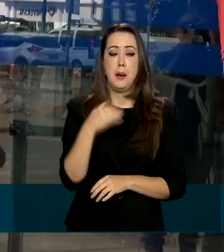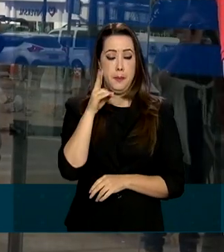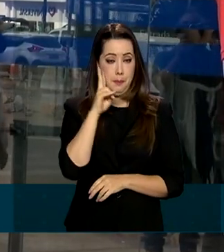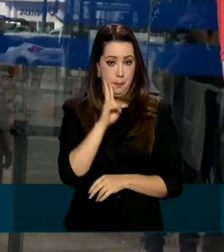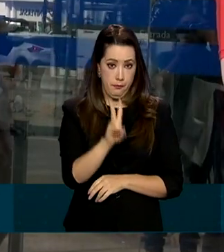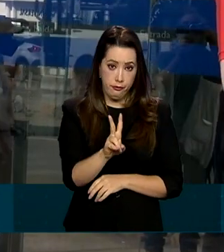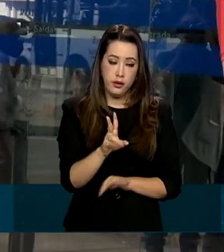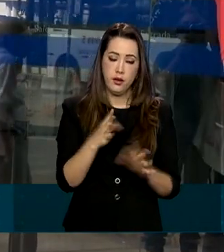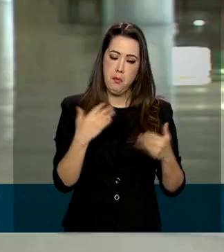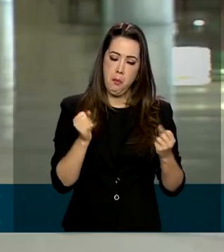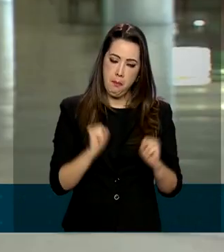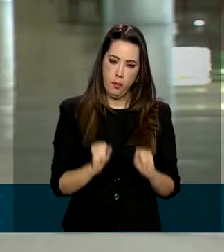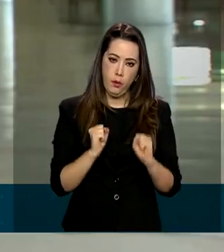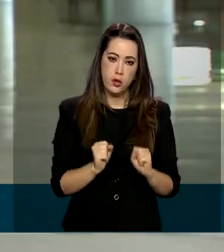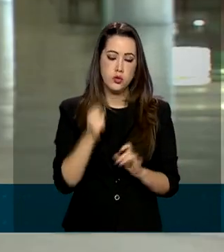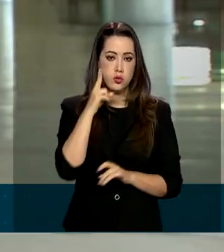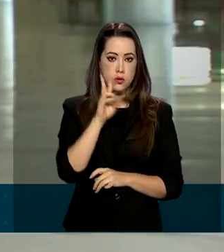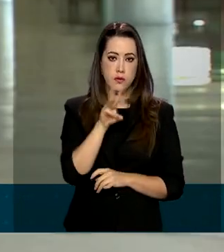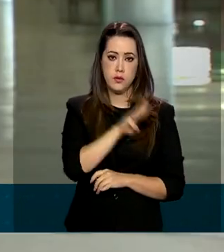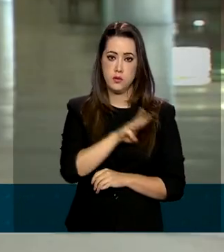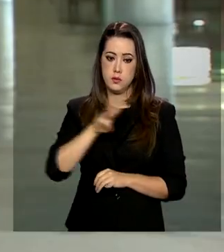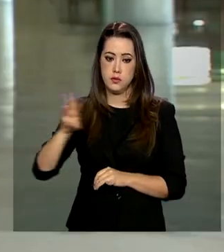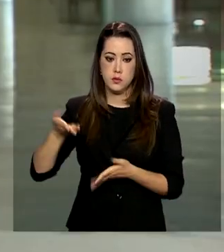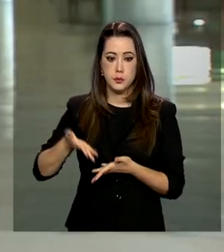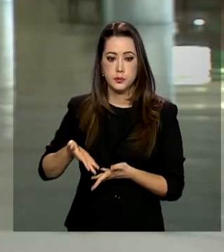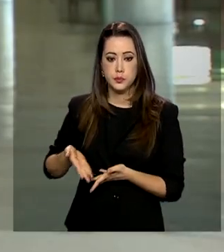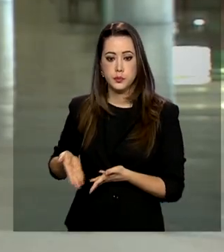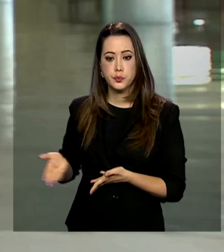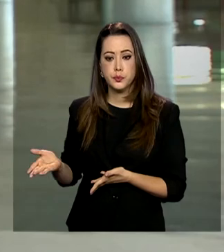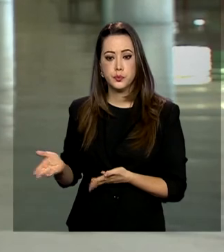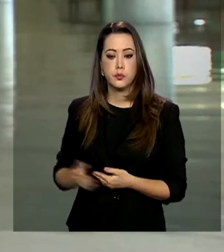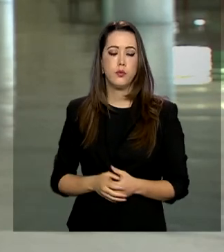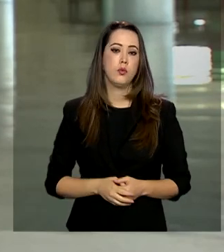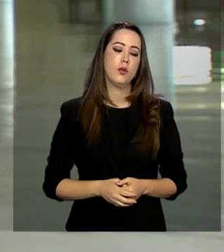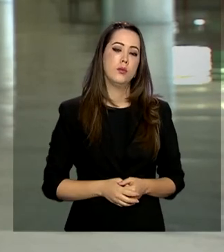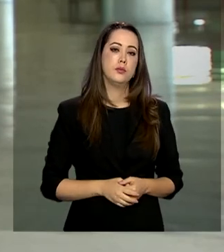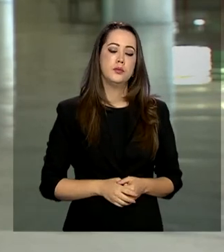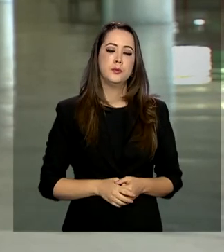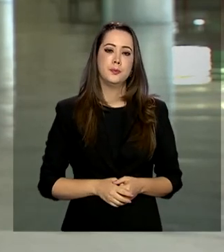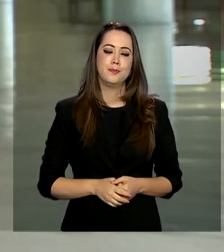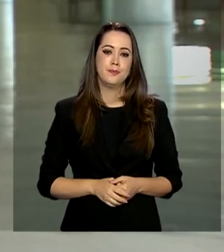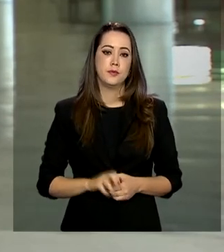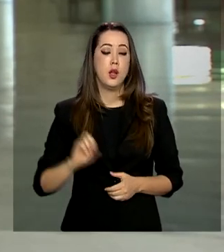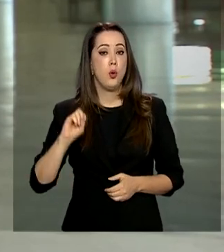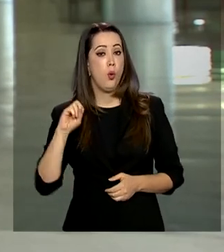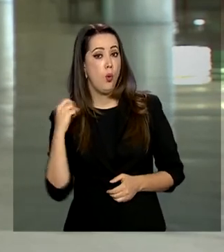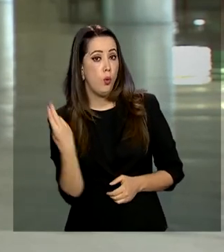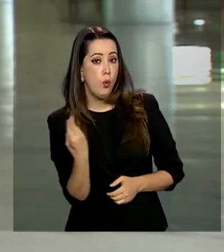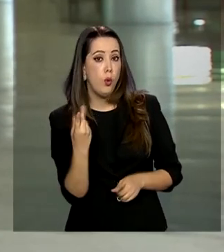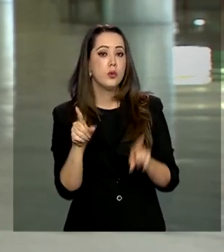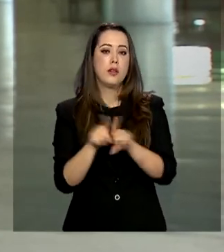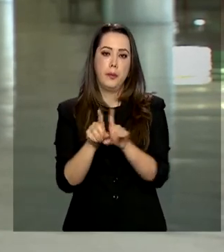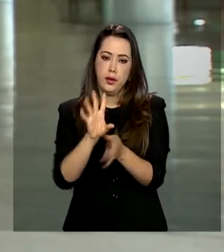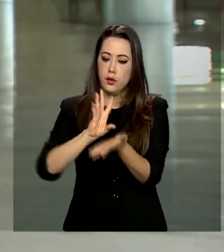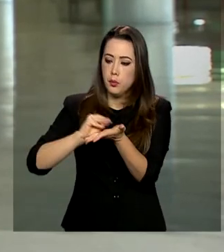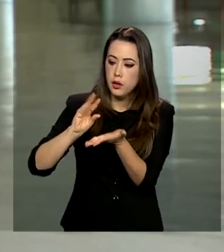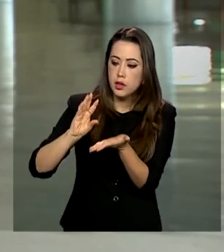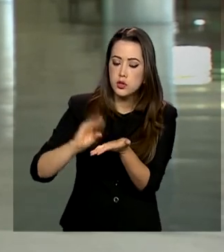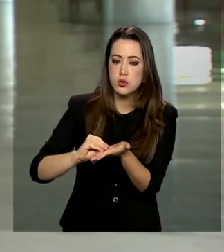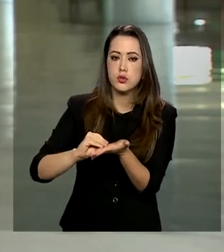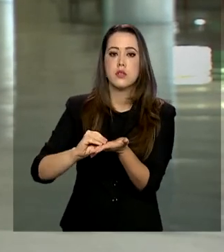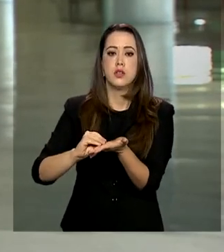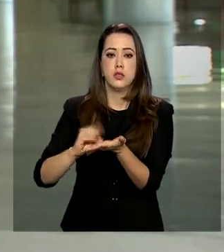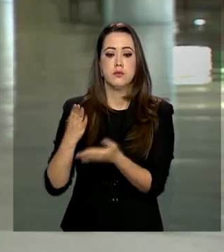quiser consultar as informações estão na página auxílio ponto caixa.gov.br e também